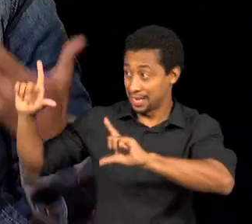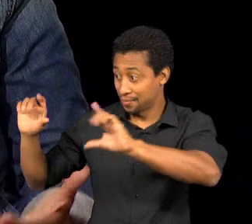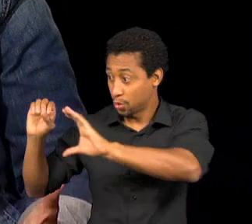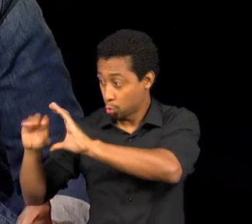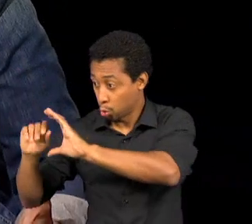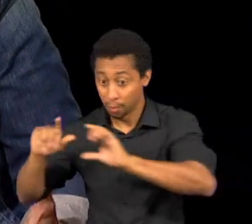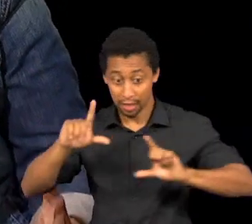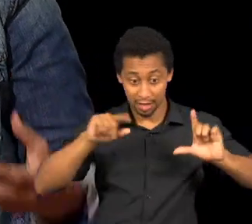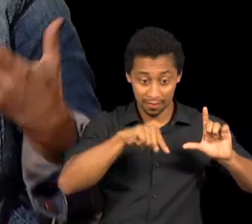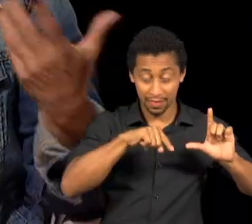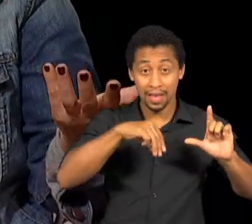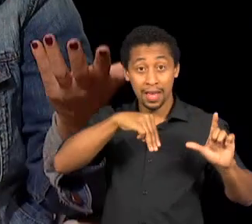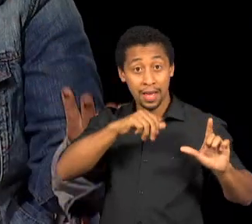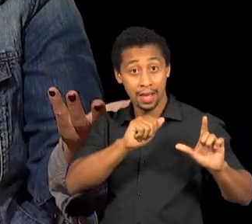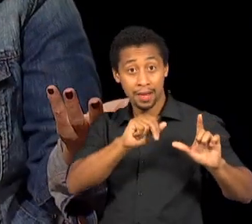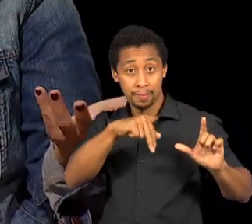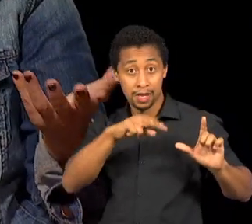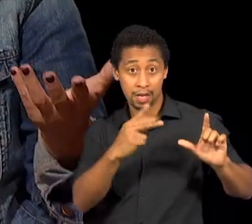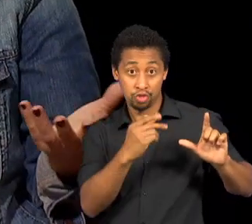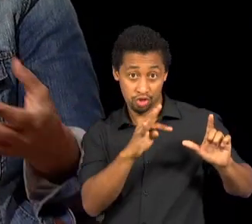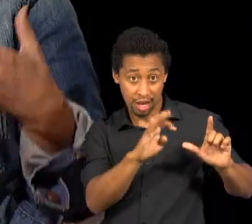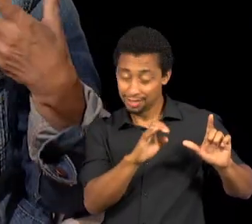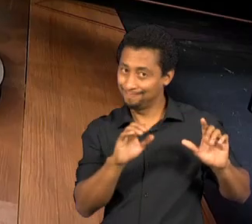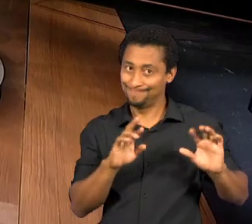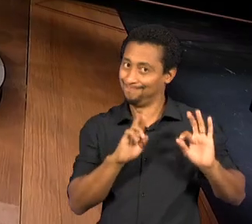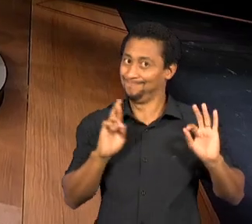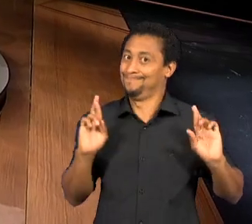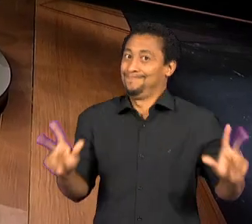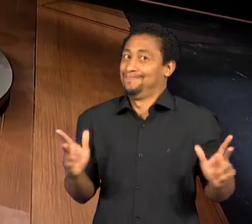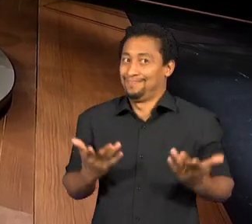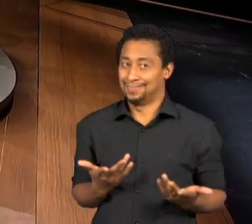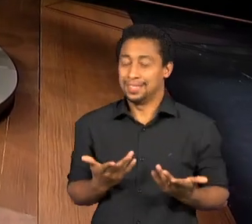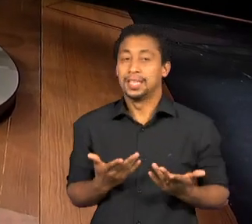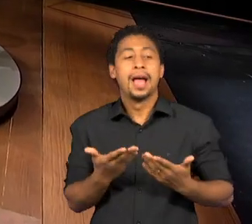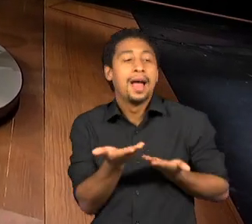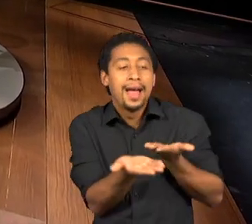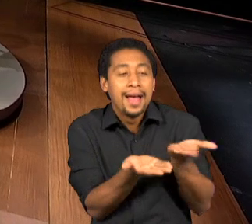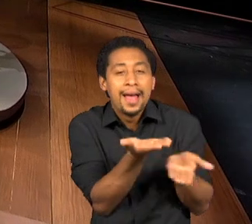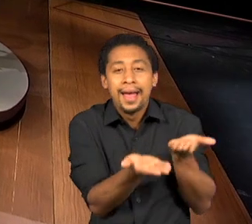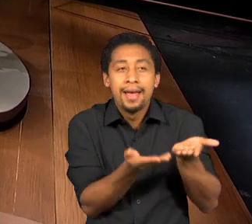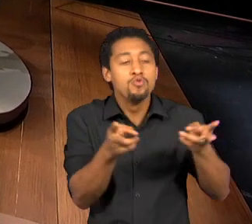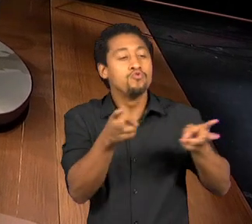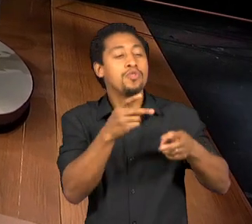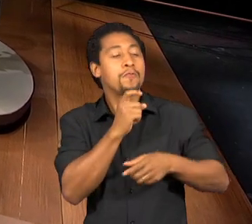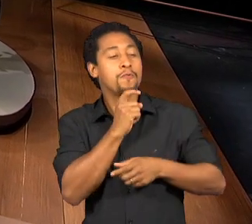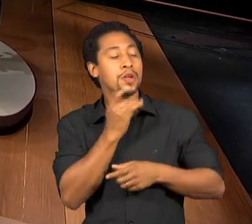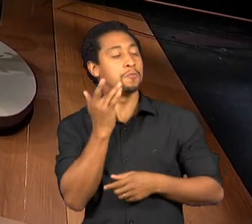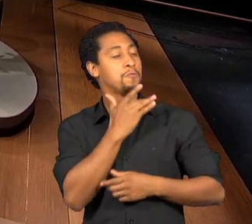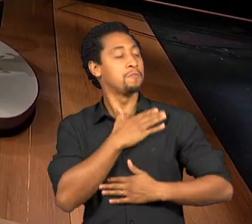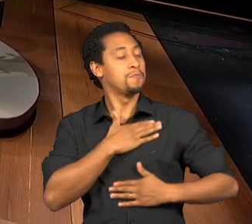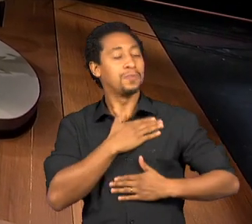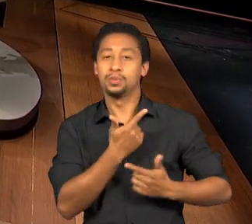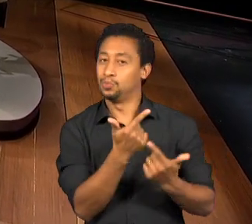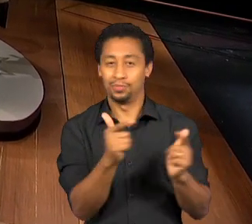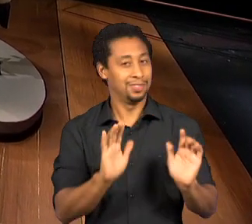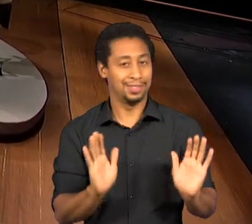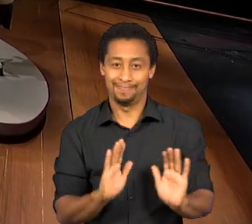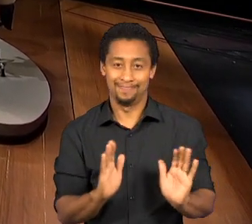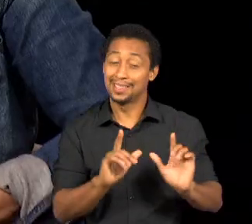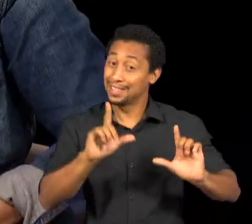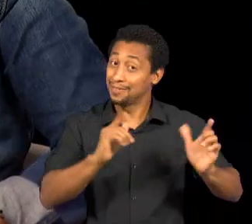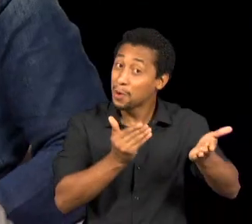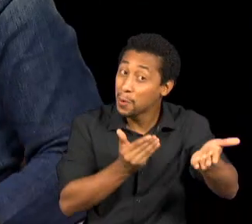estávamos todos começando, né, um canal de televisão, na verdade já tinha começado, mas a gente